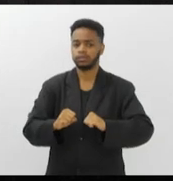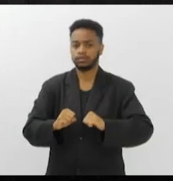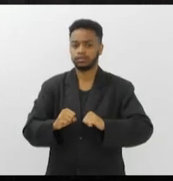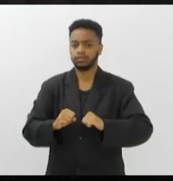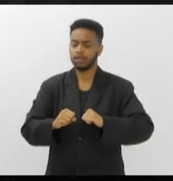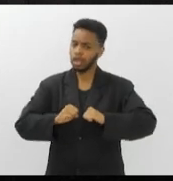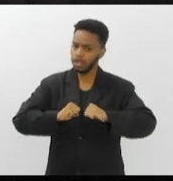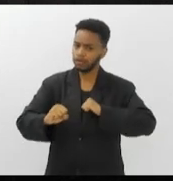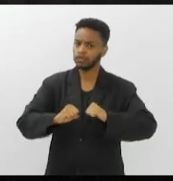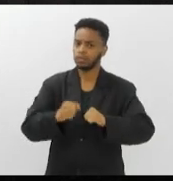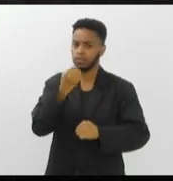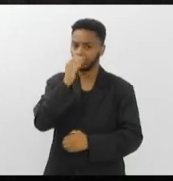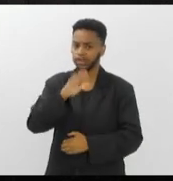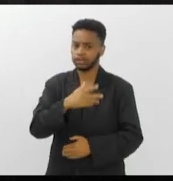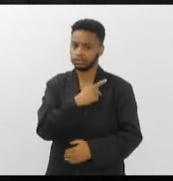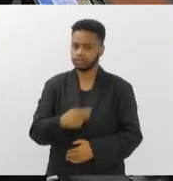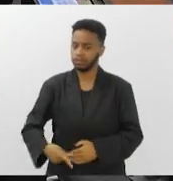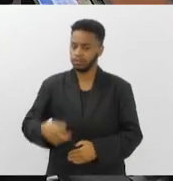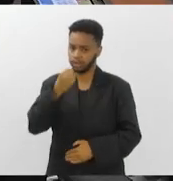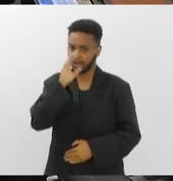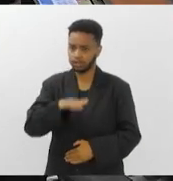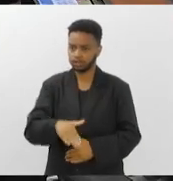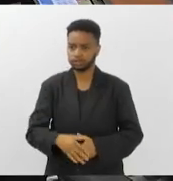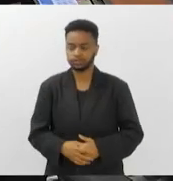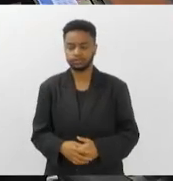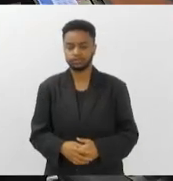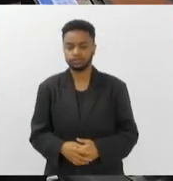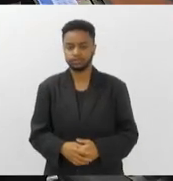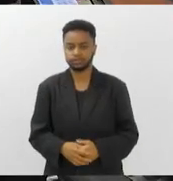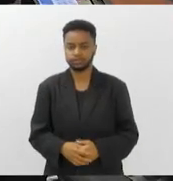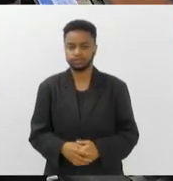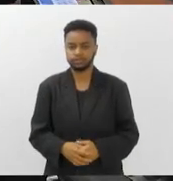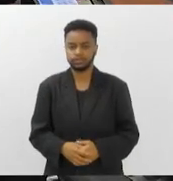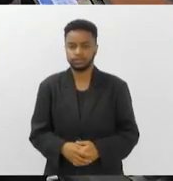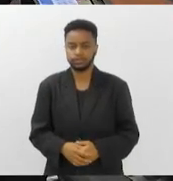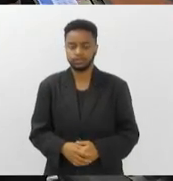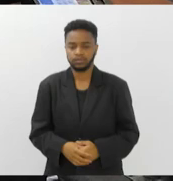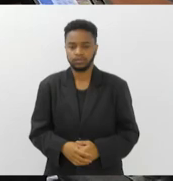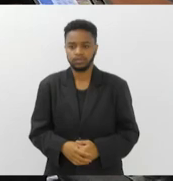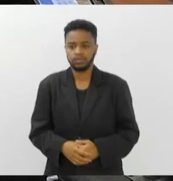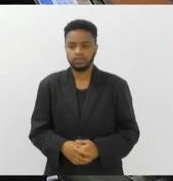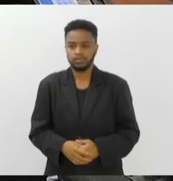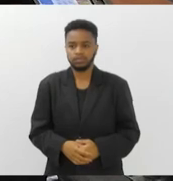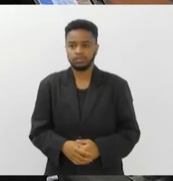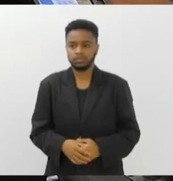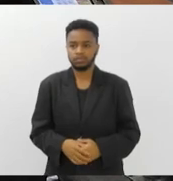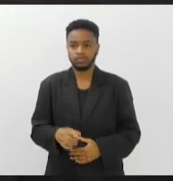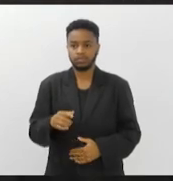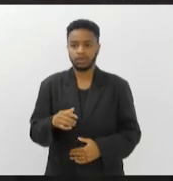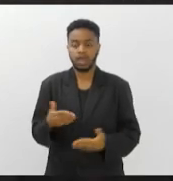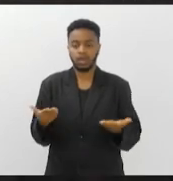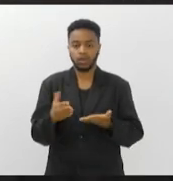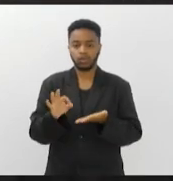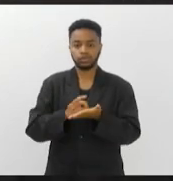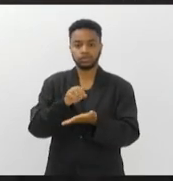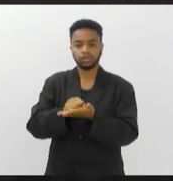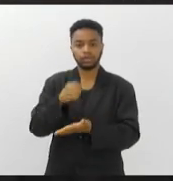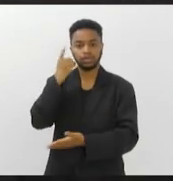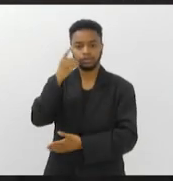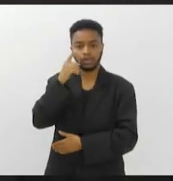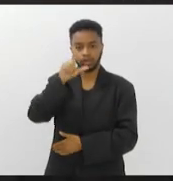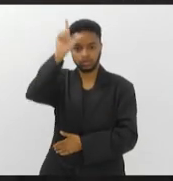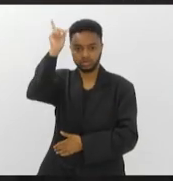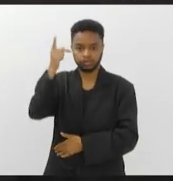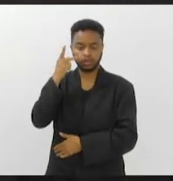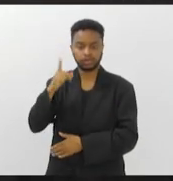revoltante. Uma boa tarde, presidente. Boa tarde. Dizer que é constitucional. Próximo orador inscrito é o nobre deputado Luiz Paulo,